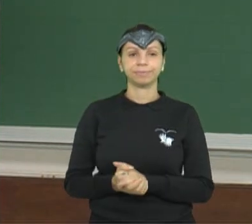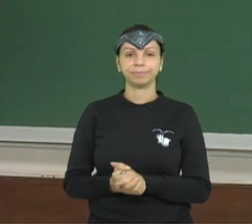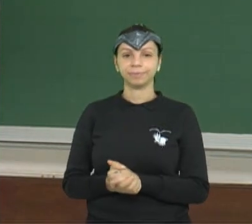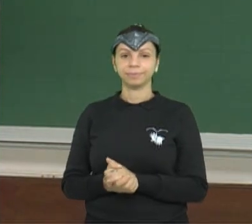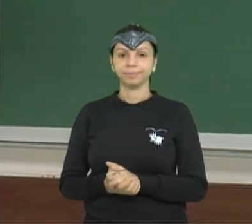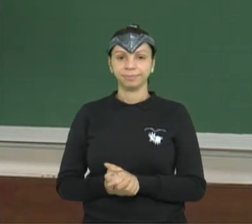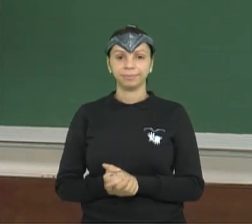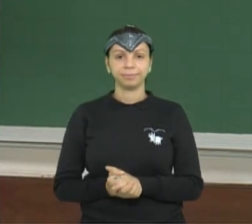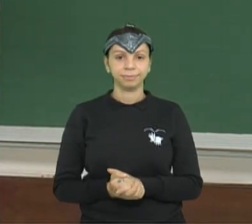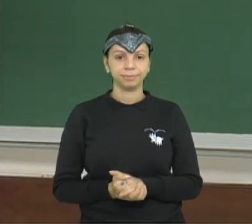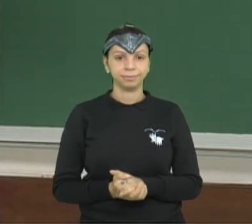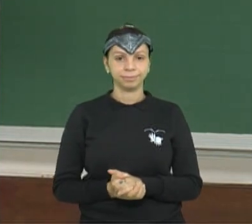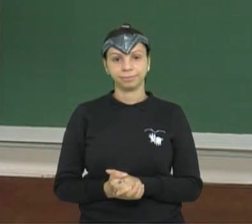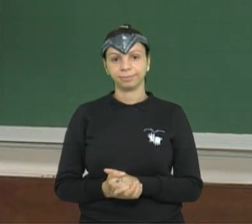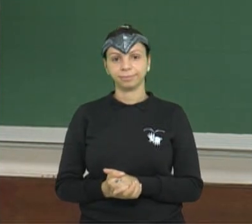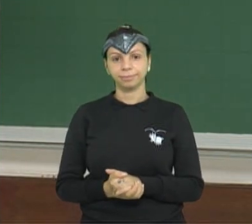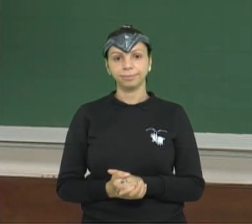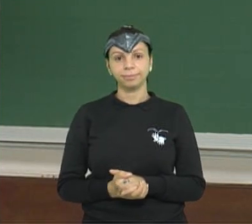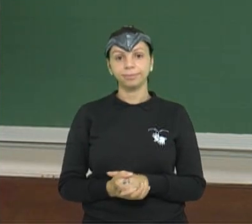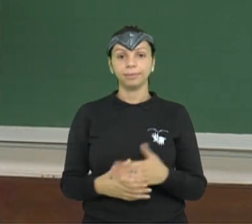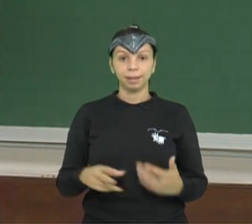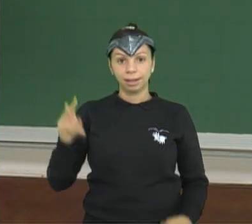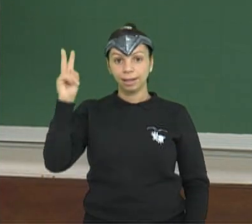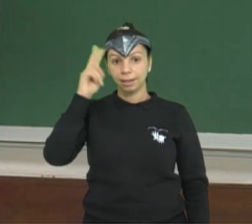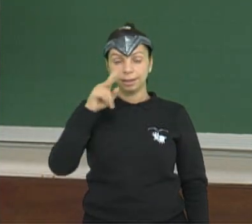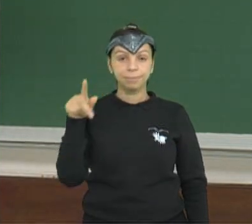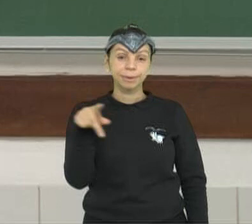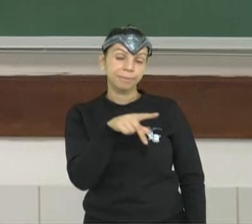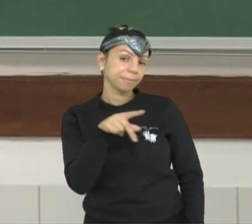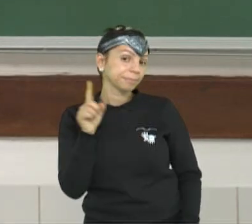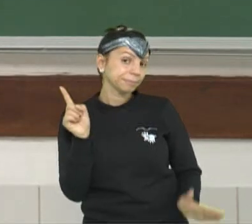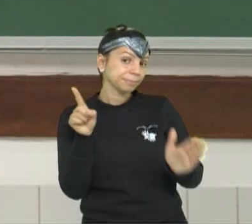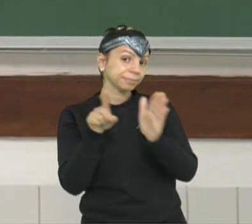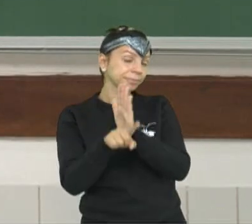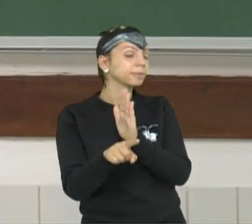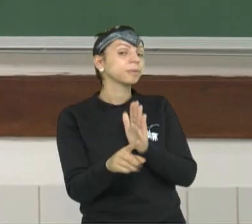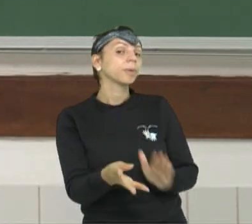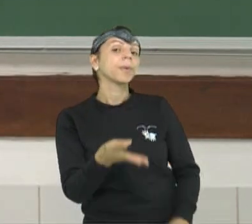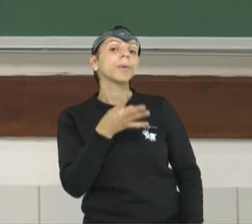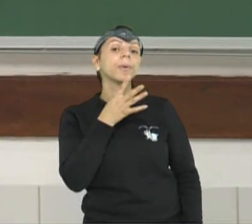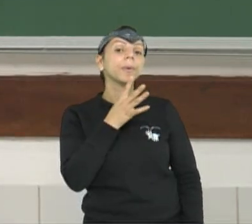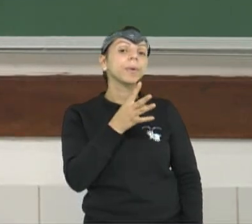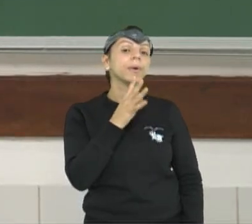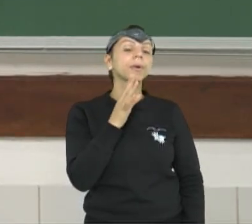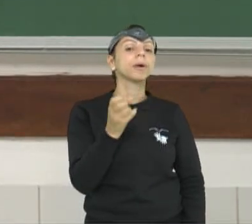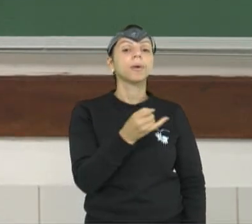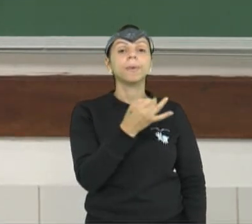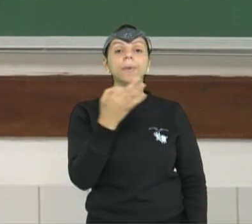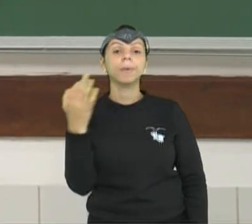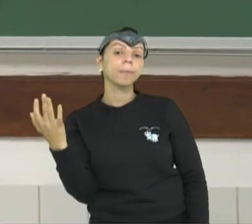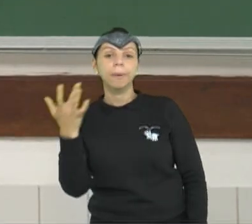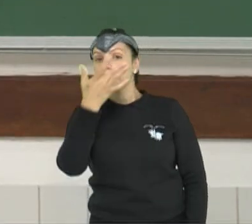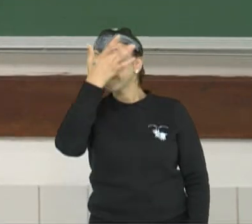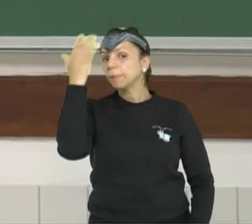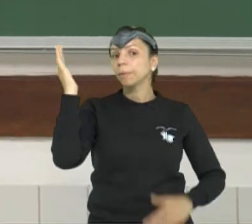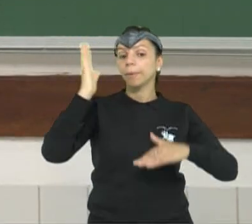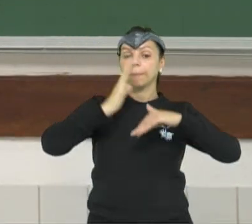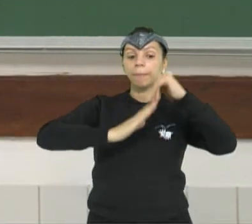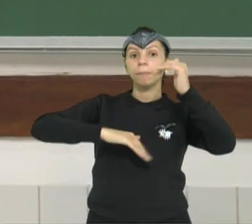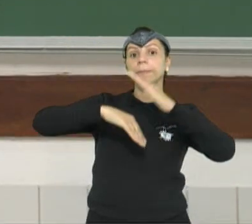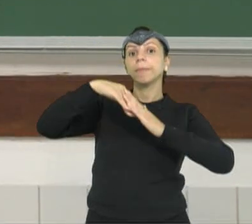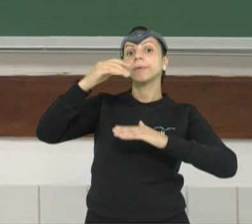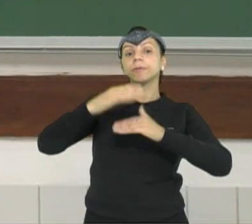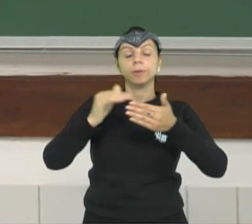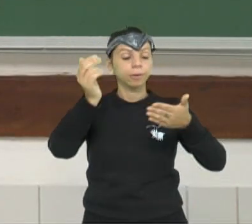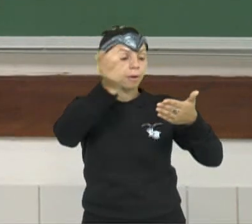continuidade. Lembram que a teacher perguntou para vocês se vocês conheciam algum cartunista? Então,